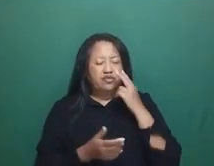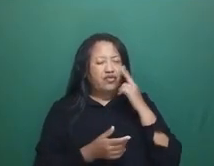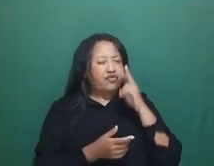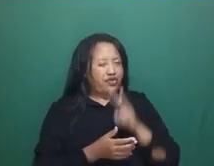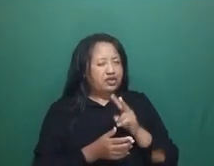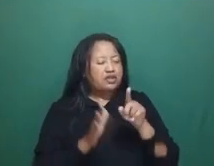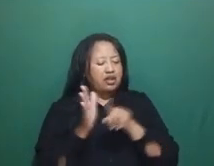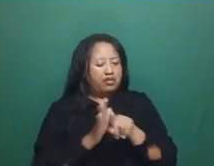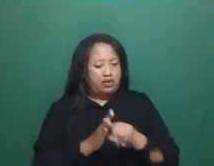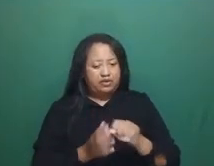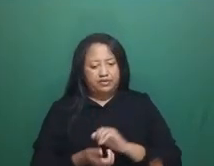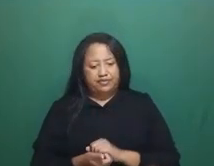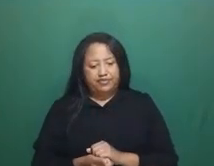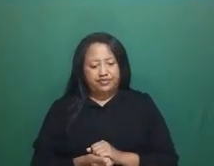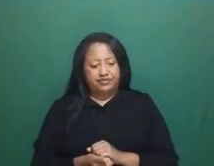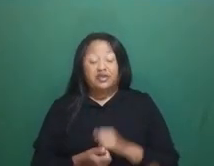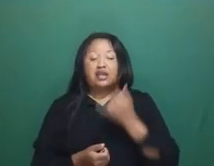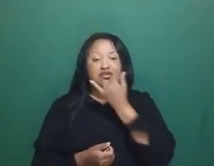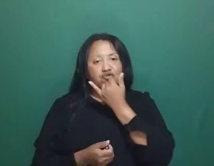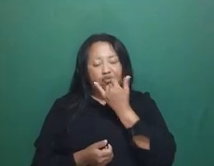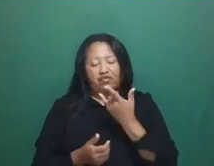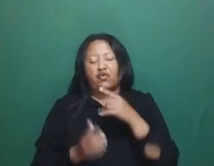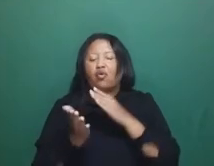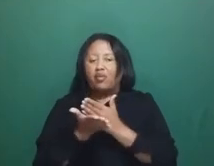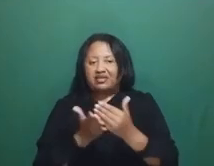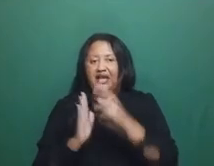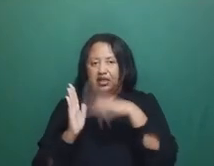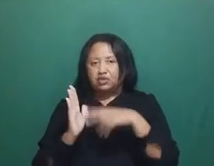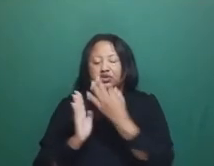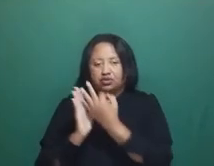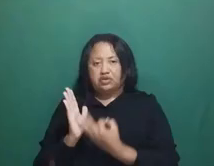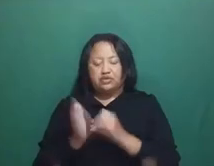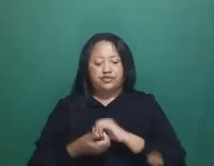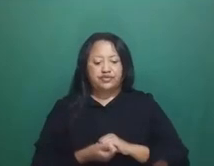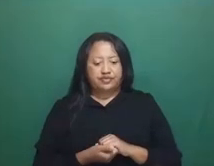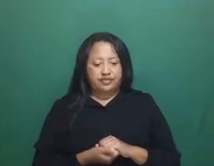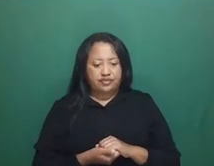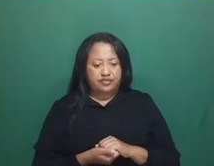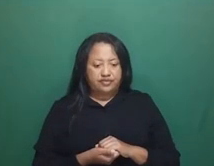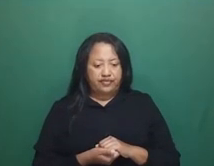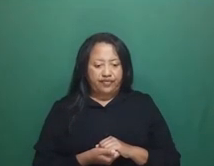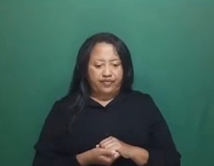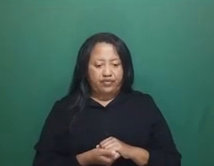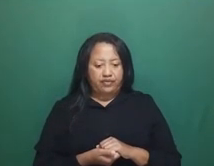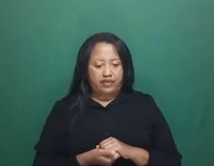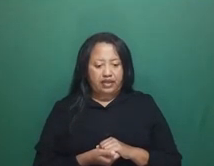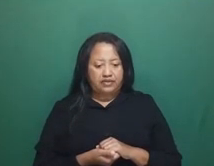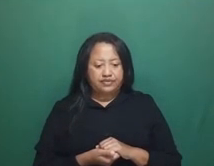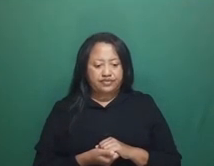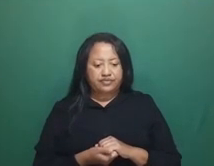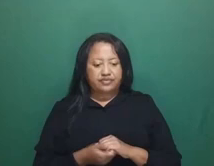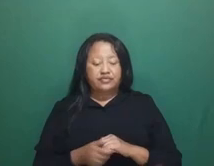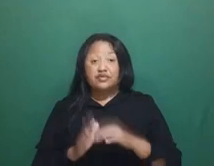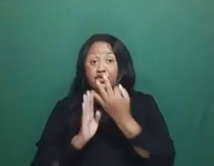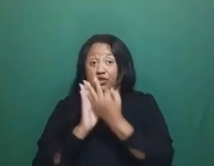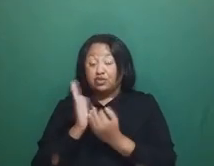uma olhadinha na questão vou passar para leitura do texto Então vamos lá o texto ele